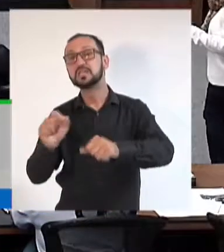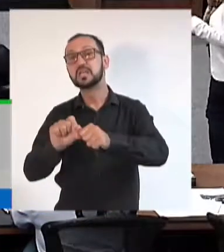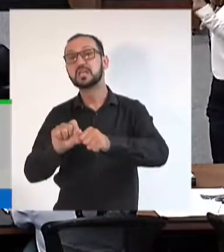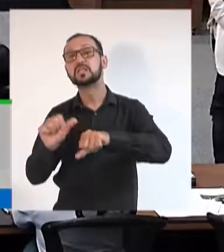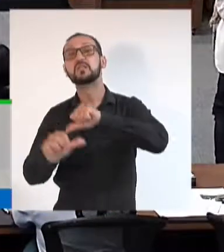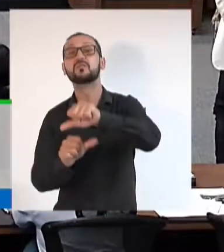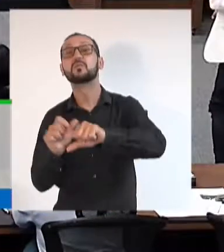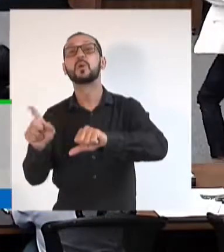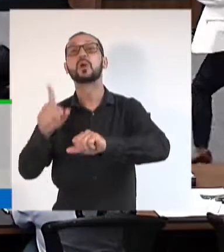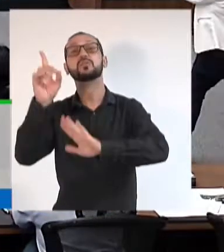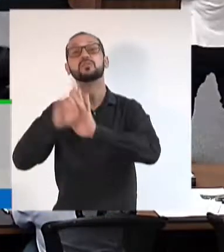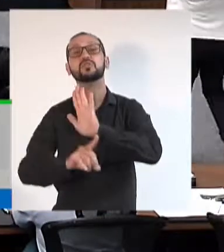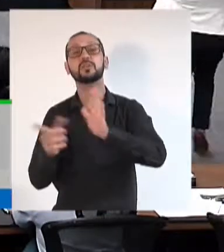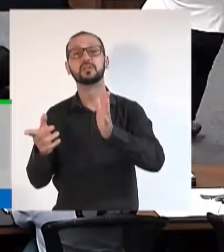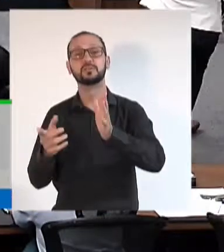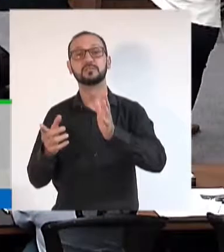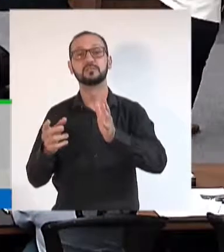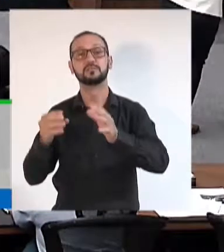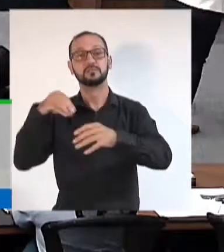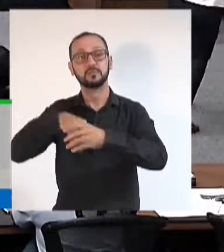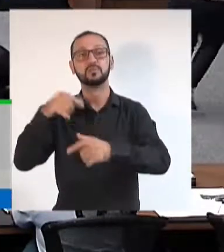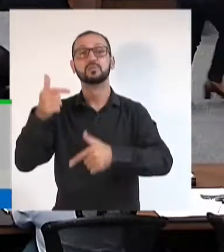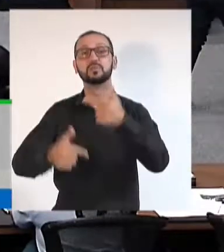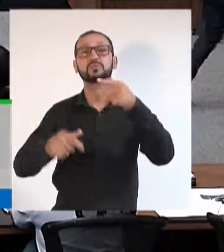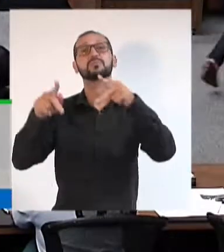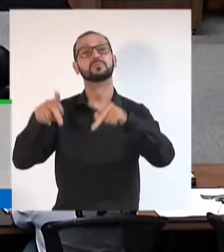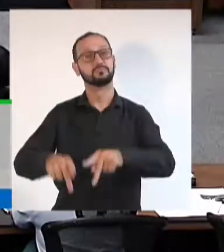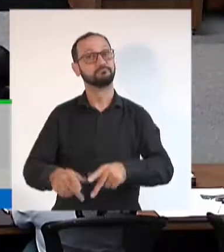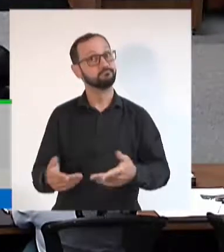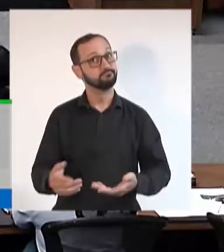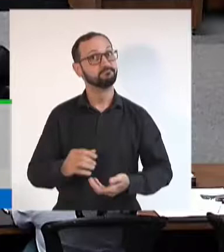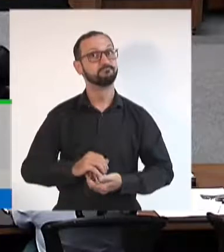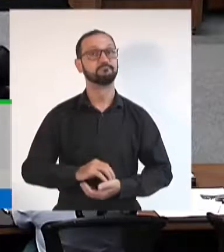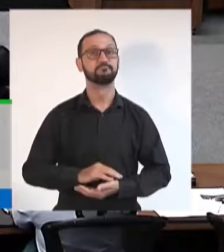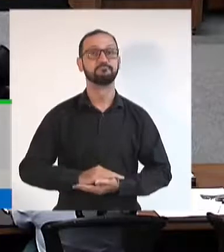direito? Em políticas públicas.